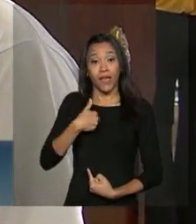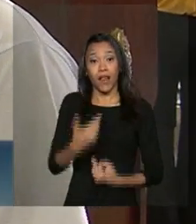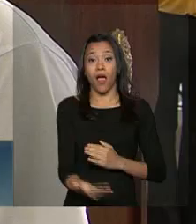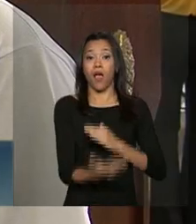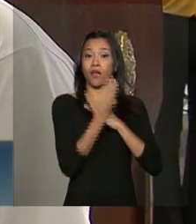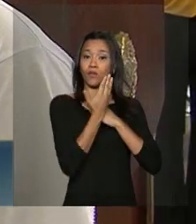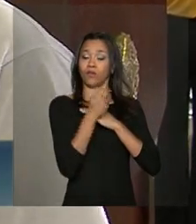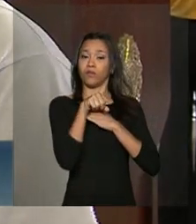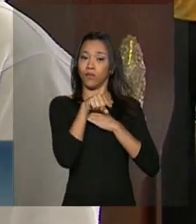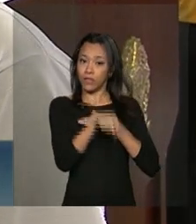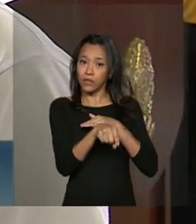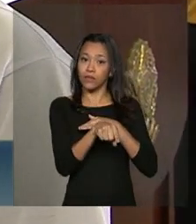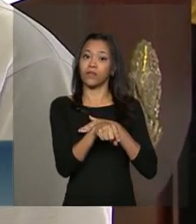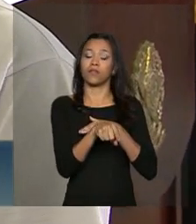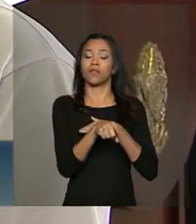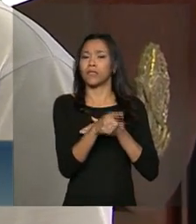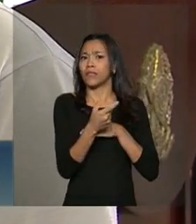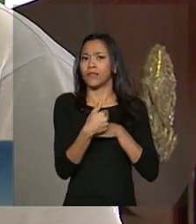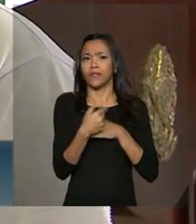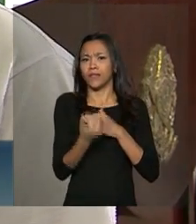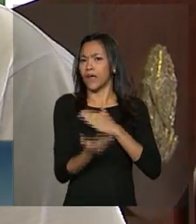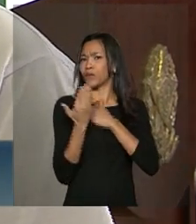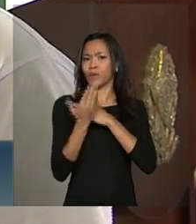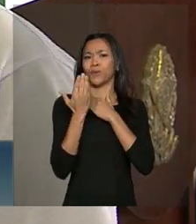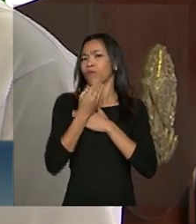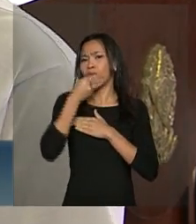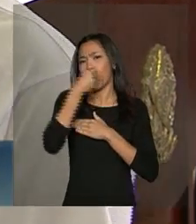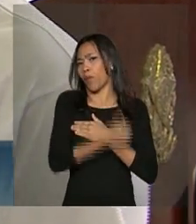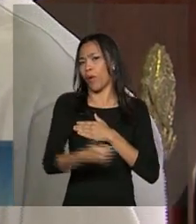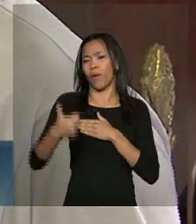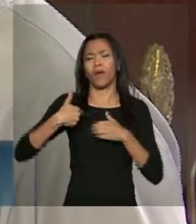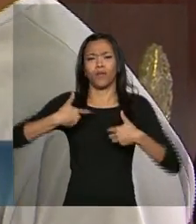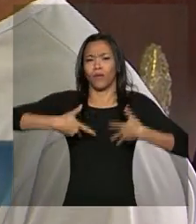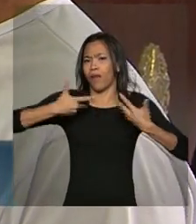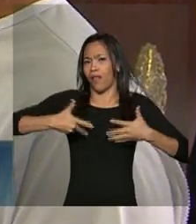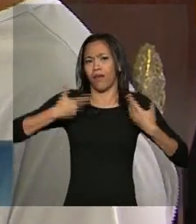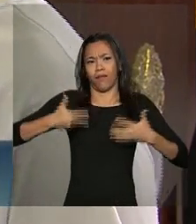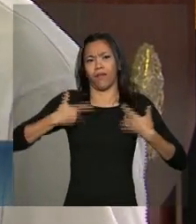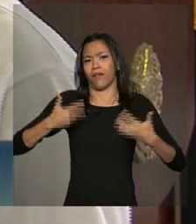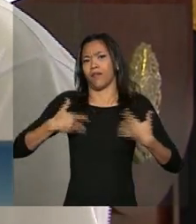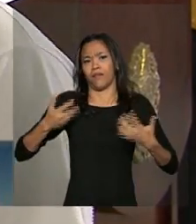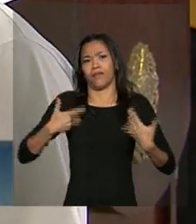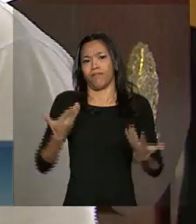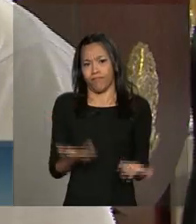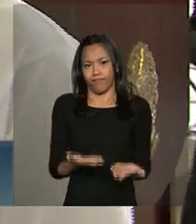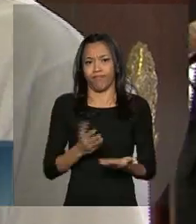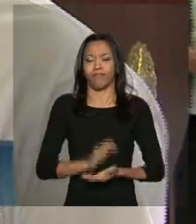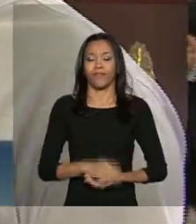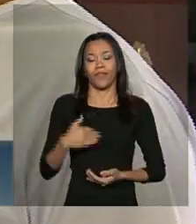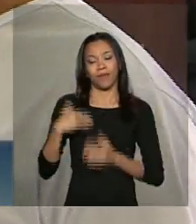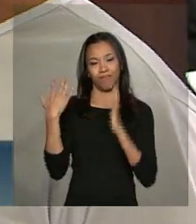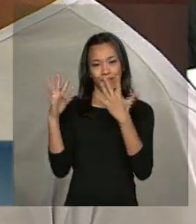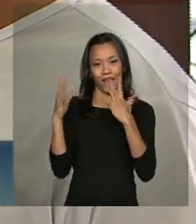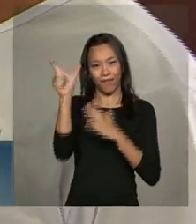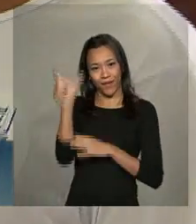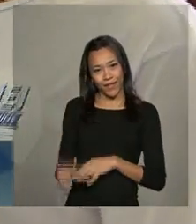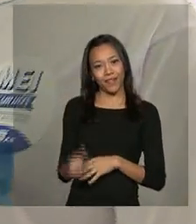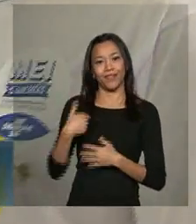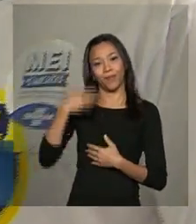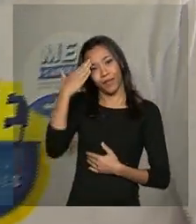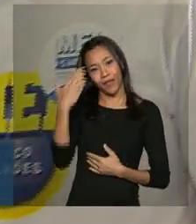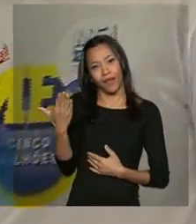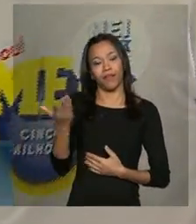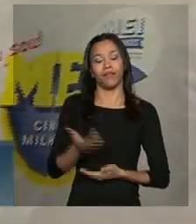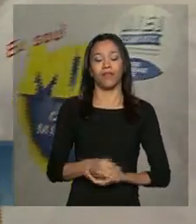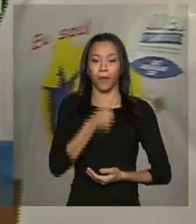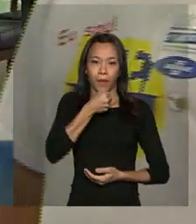nós, trouxe grandes benefícios para nós, foi muito bom. Estou muito alegre com esse grupo. Ok, parabéns, Dori Edson, muito obrigada pela sua